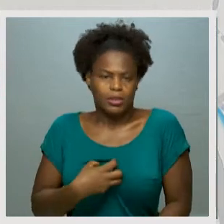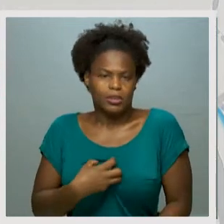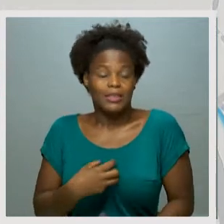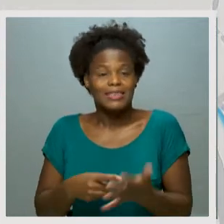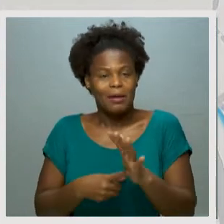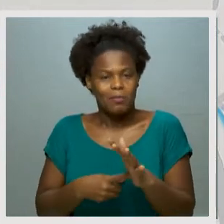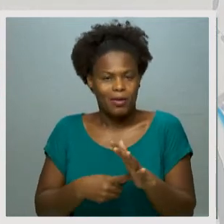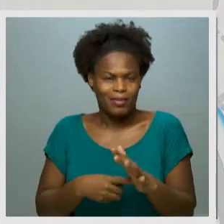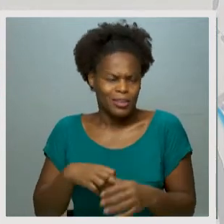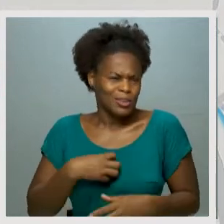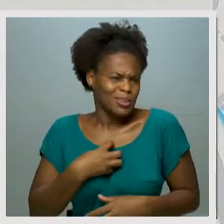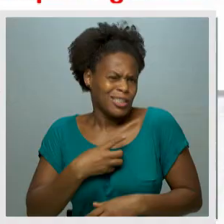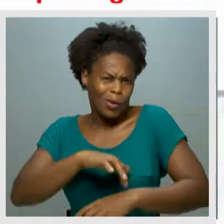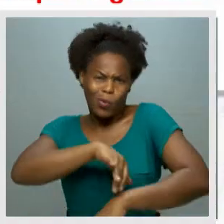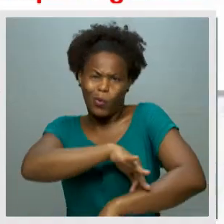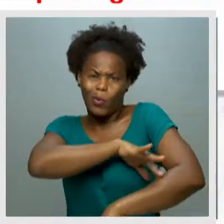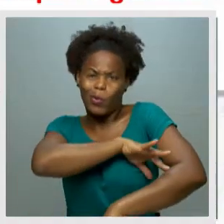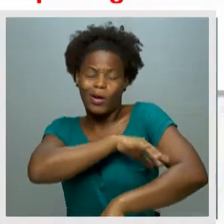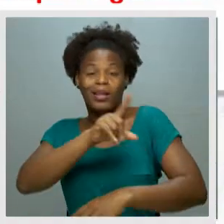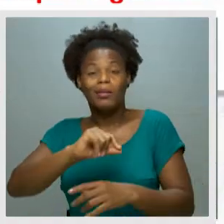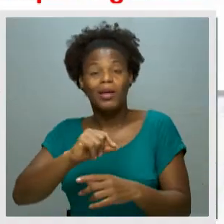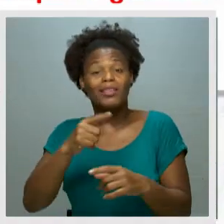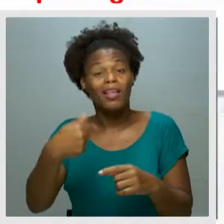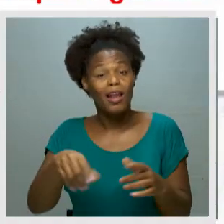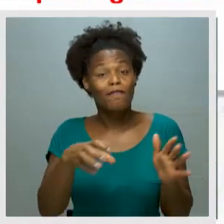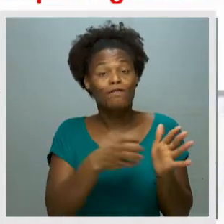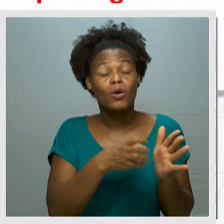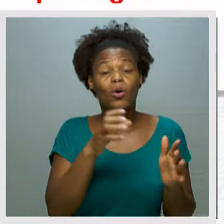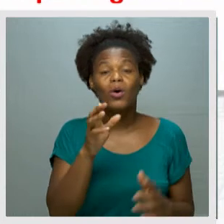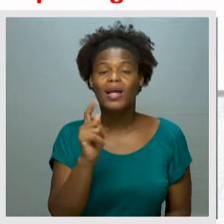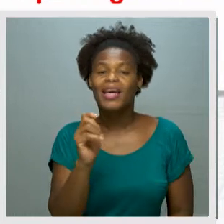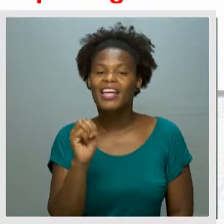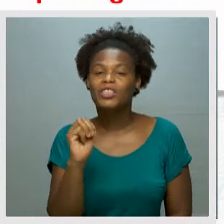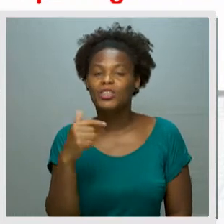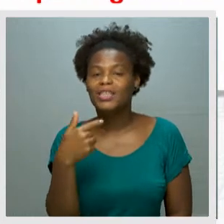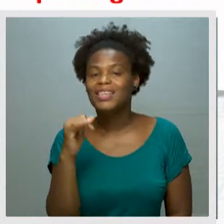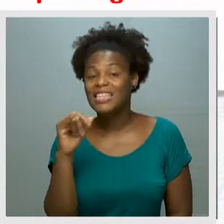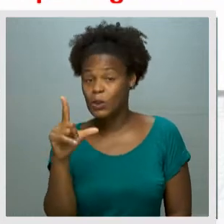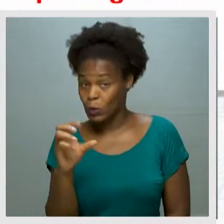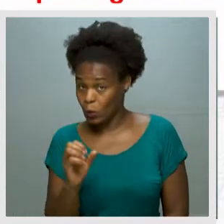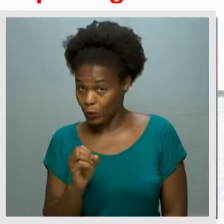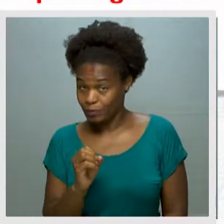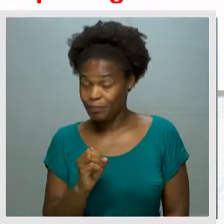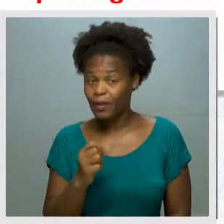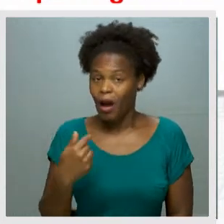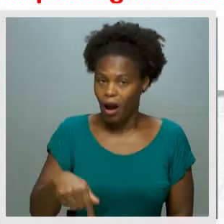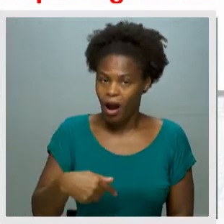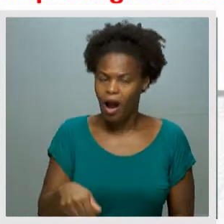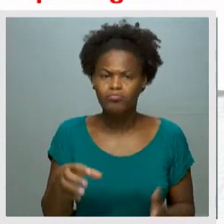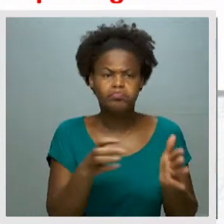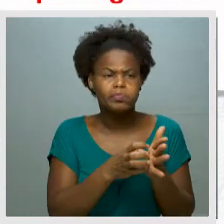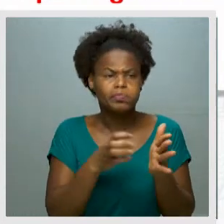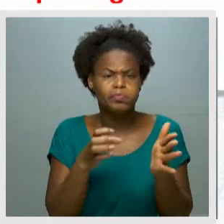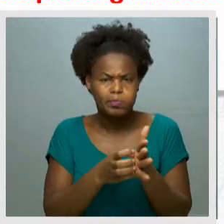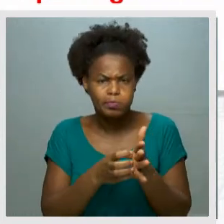né? Emoções. Uso de figura de linguagem, figura de estilo, né? Ocorrência de